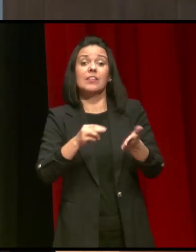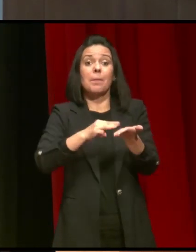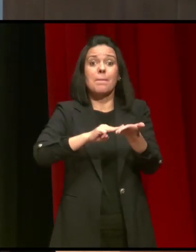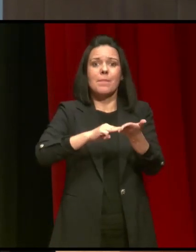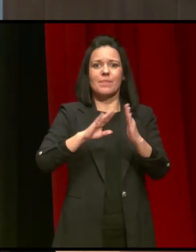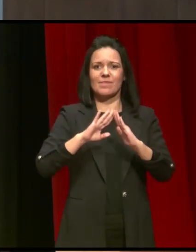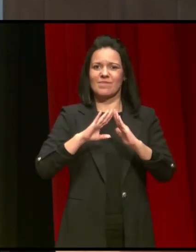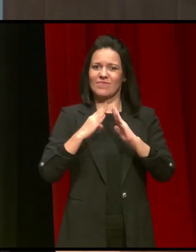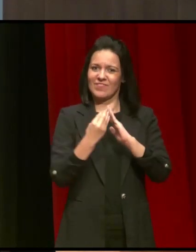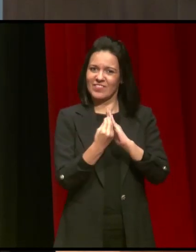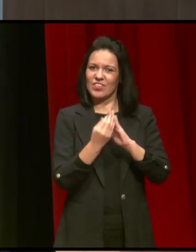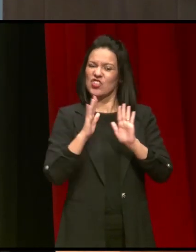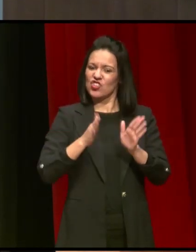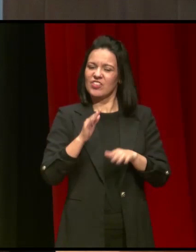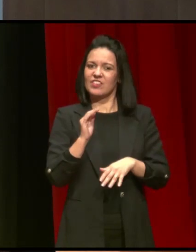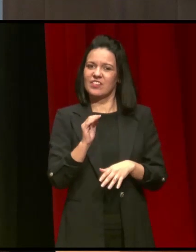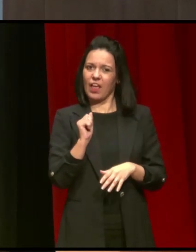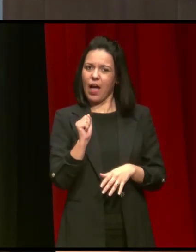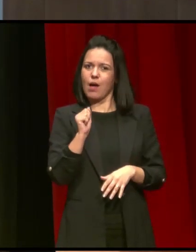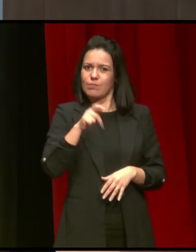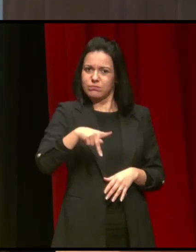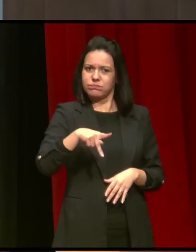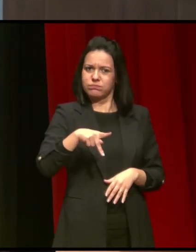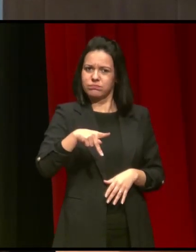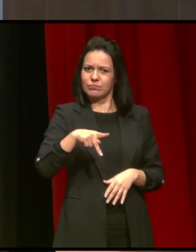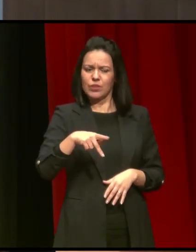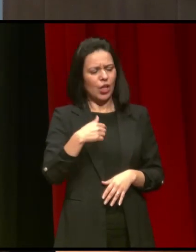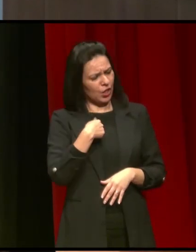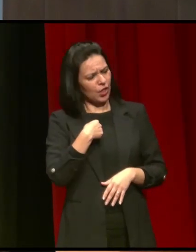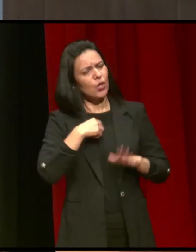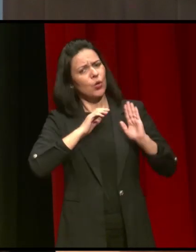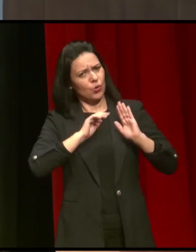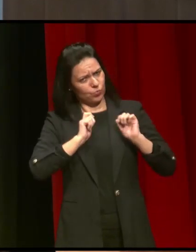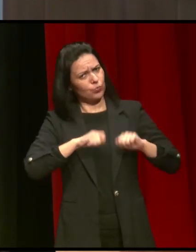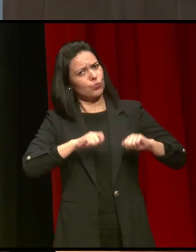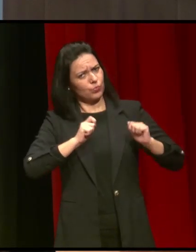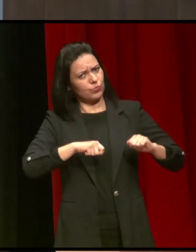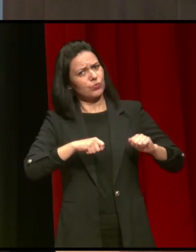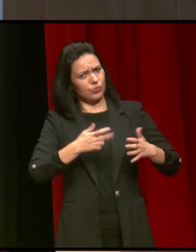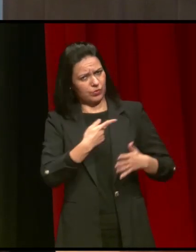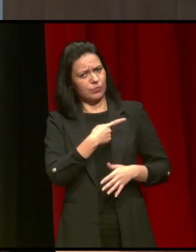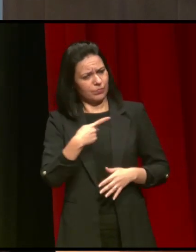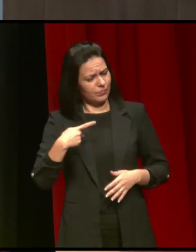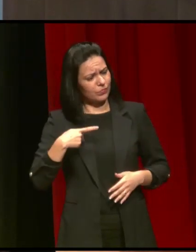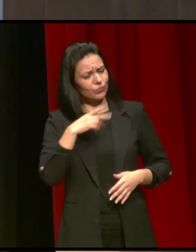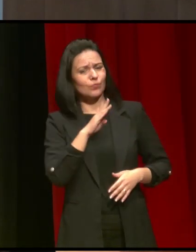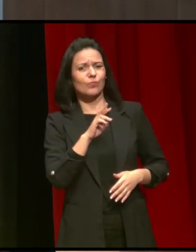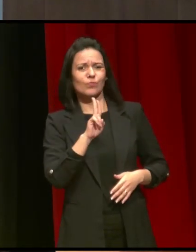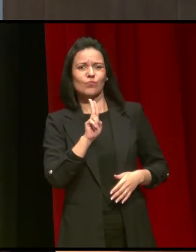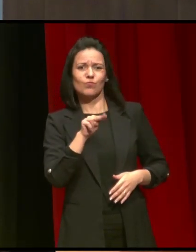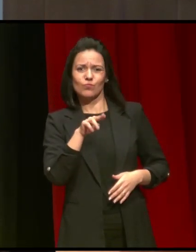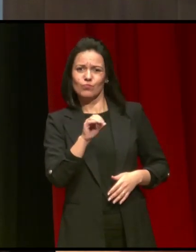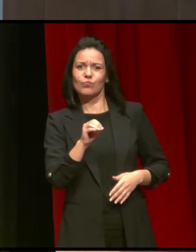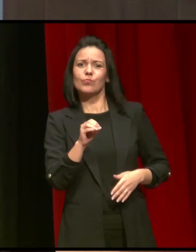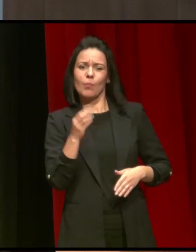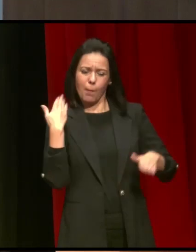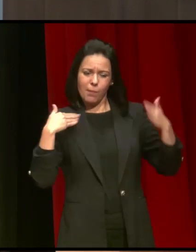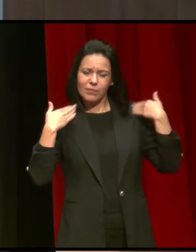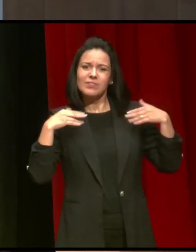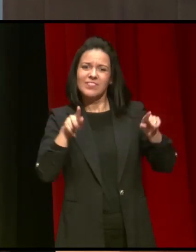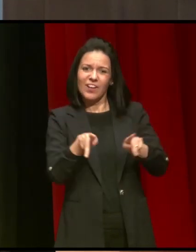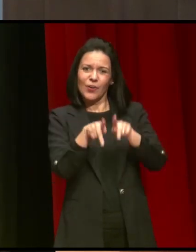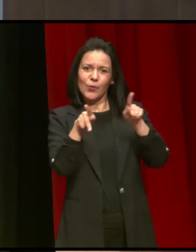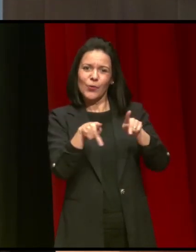que tem tempo, que está aposentado, que tem um carro bom, pastor, eu vou buscar o seu Bruno lá, vou levar ele para tomar café no shopping, tudo bem, vou